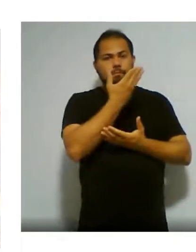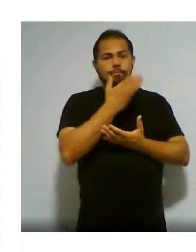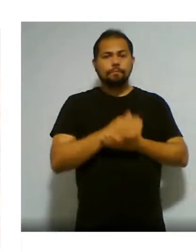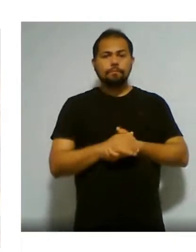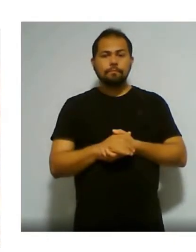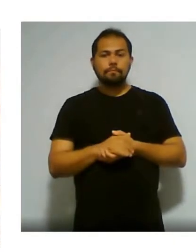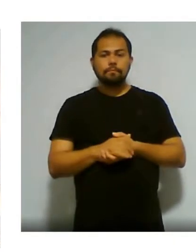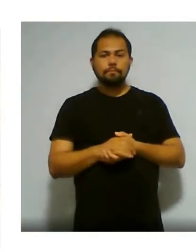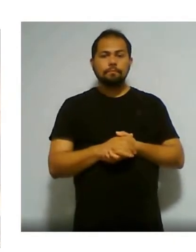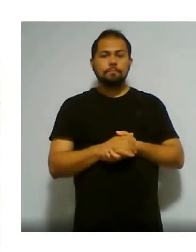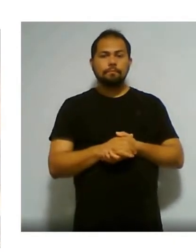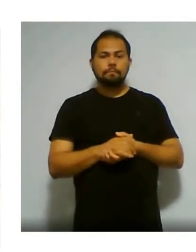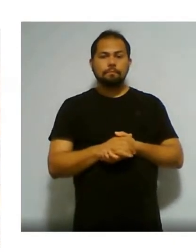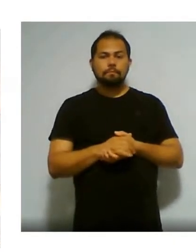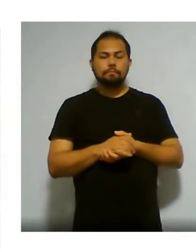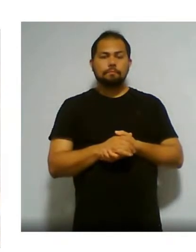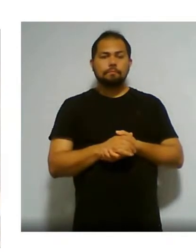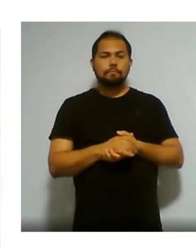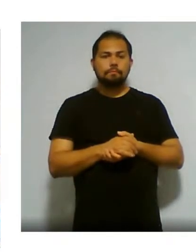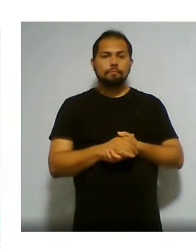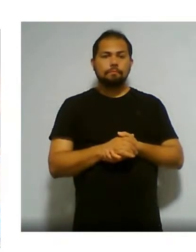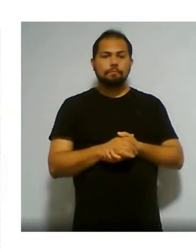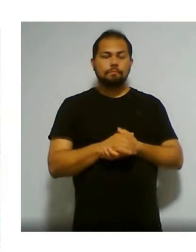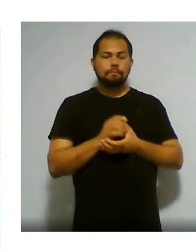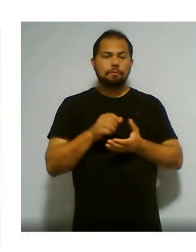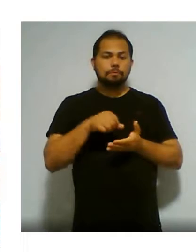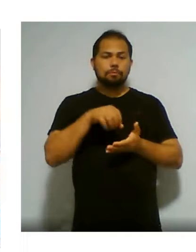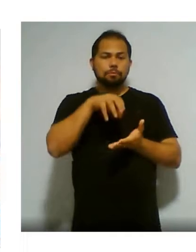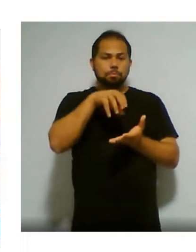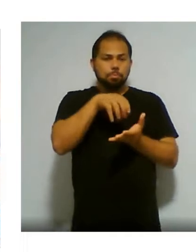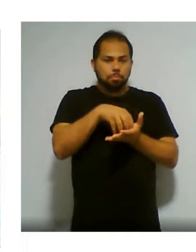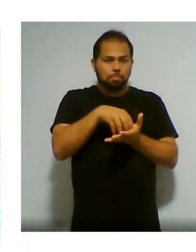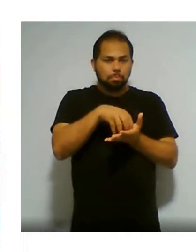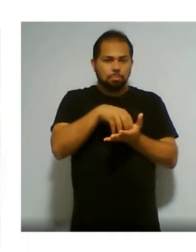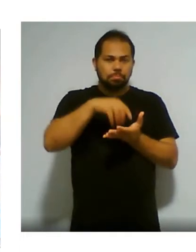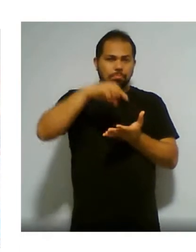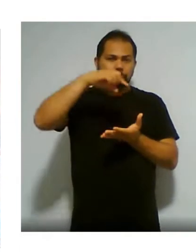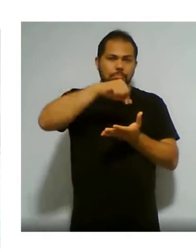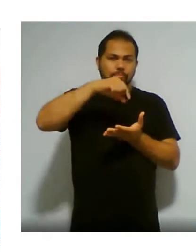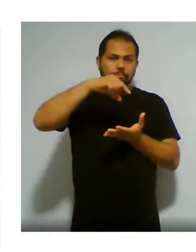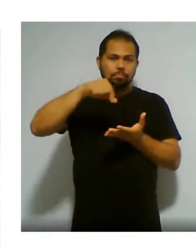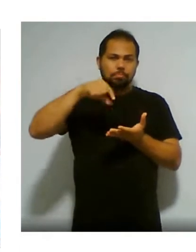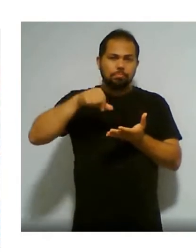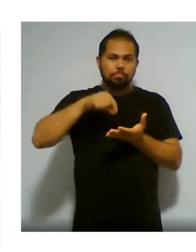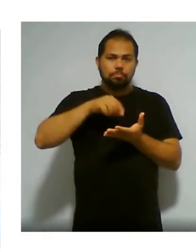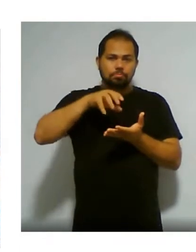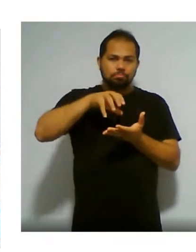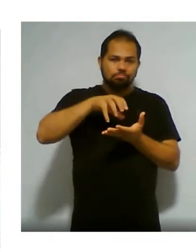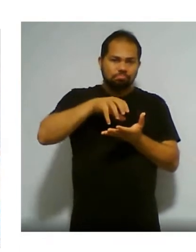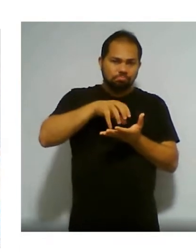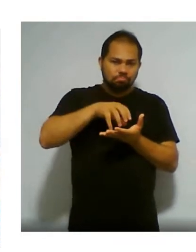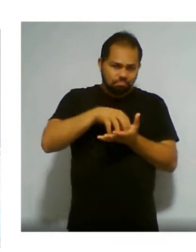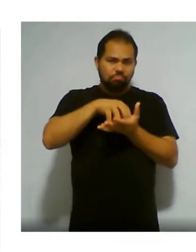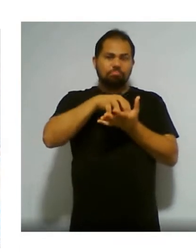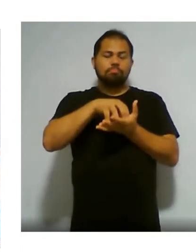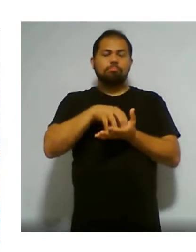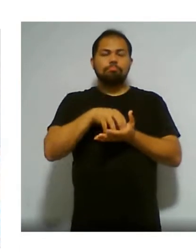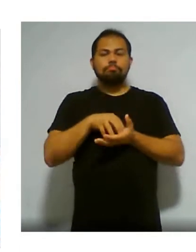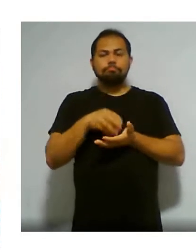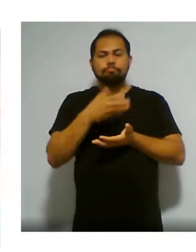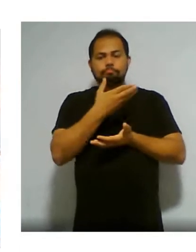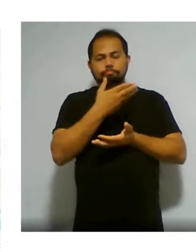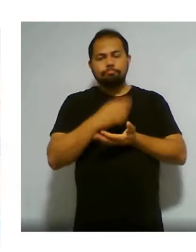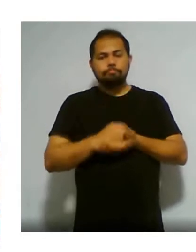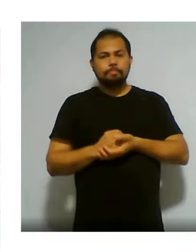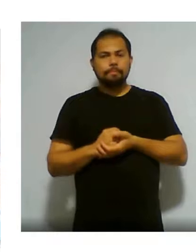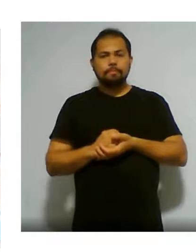processador e prende o dissipador no local e aperta os parafusos do dissipador. Basicamente foi como a gente fez lá no laboratório.